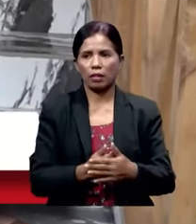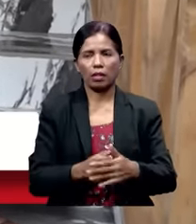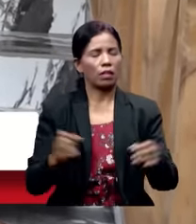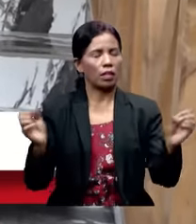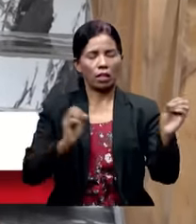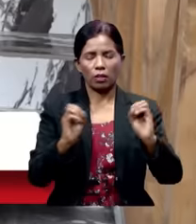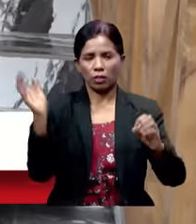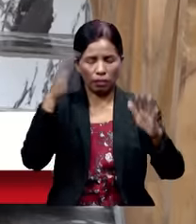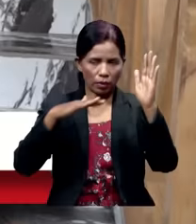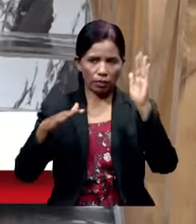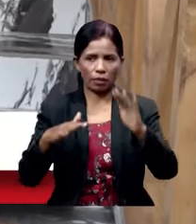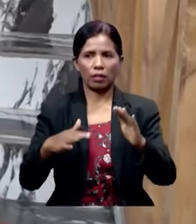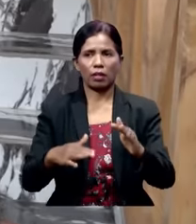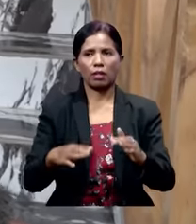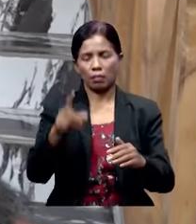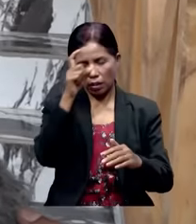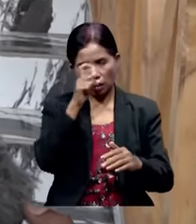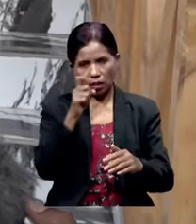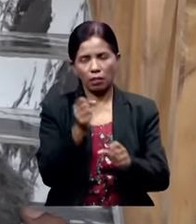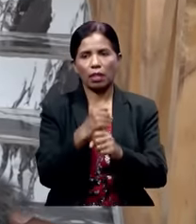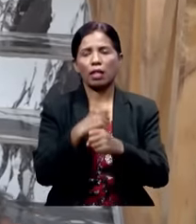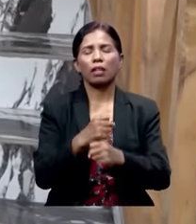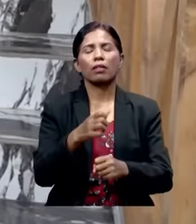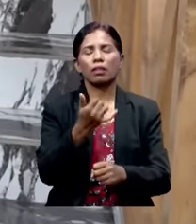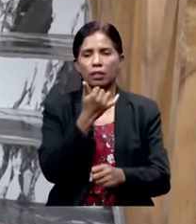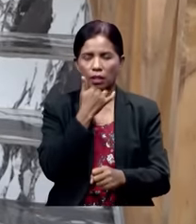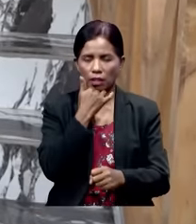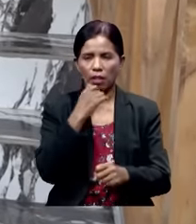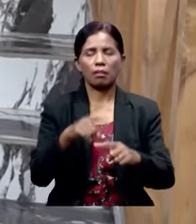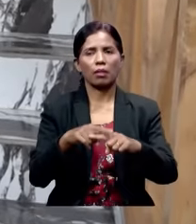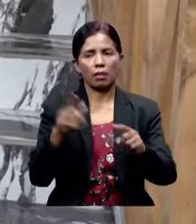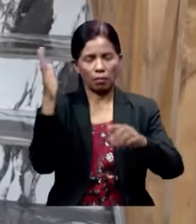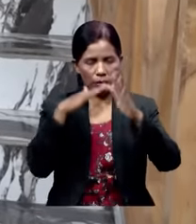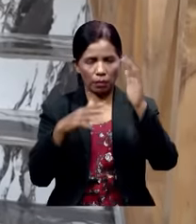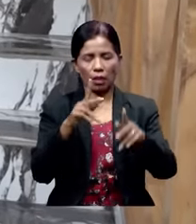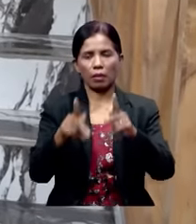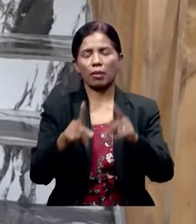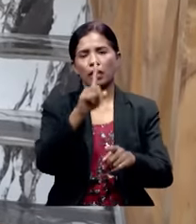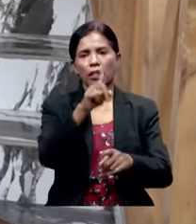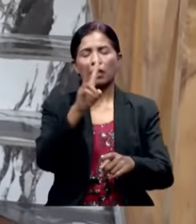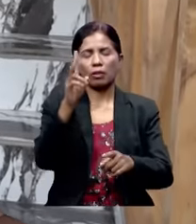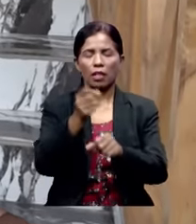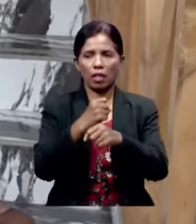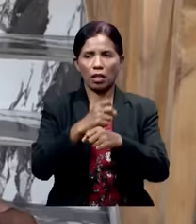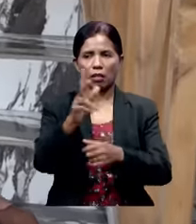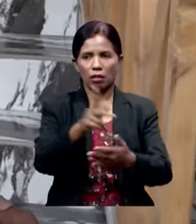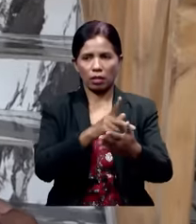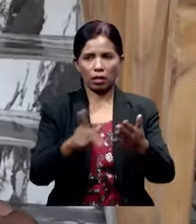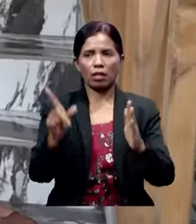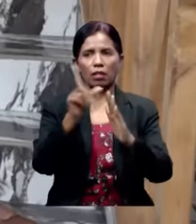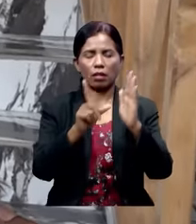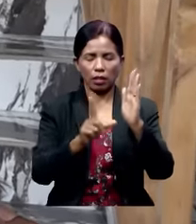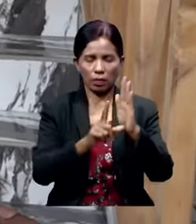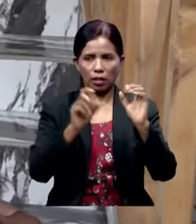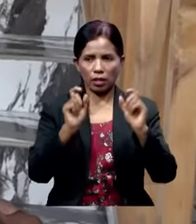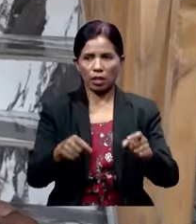problema nine idade ne makalu sala mas problema e mai da rua halu criminoso lei maka tem que condena